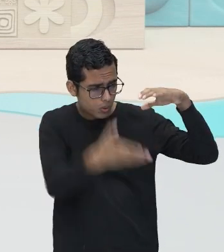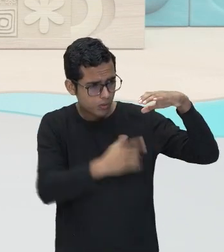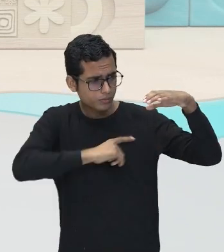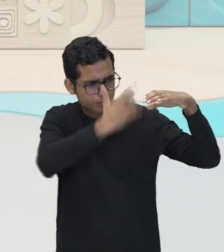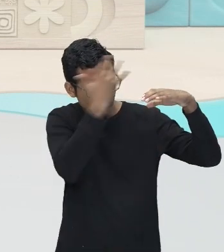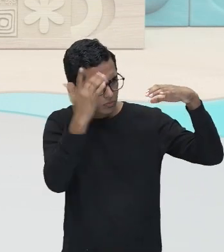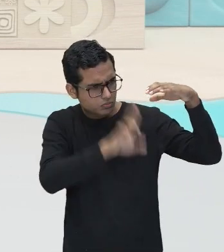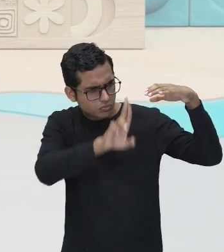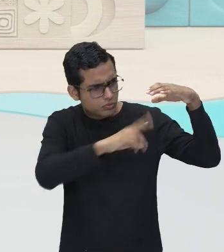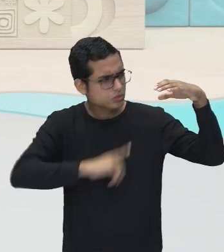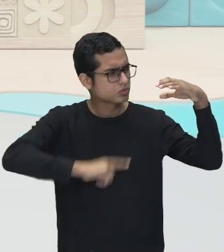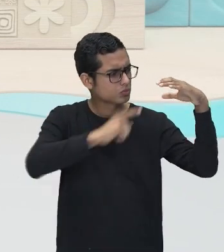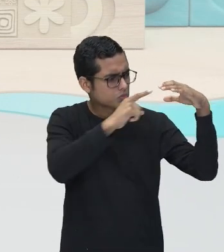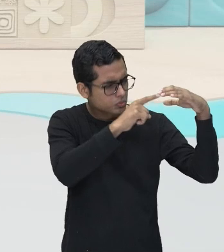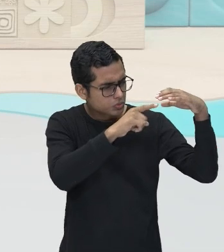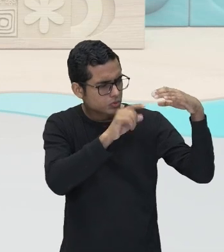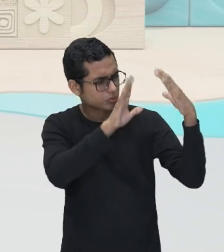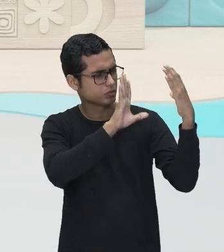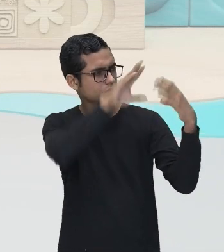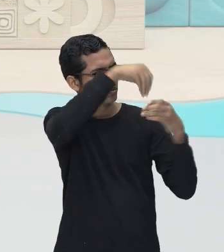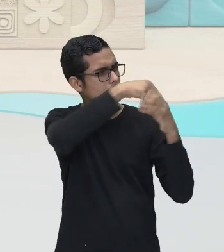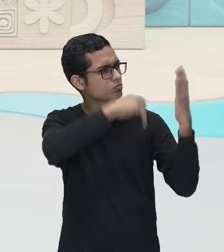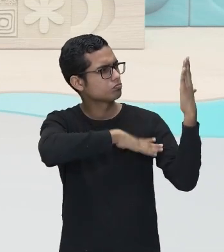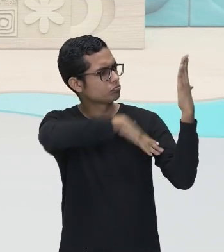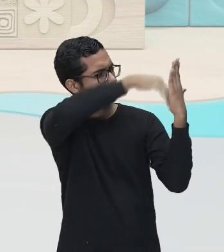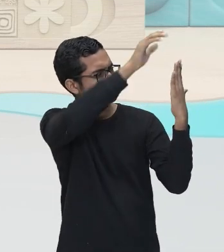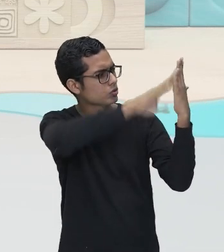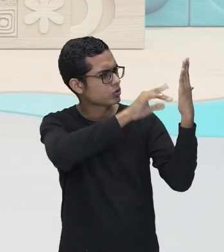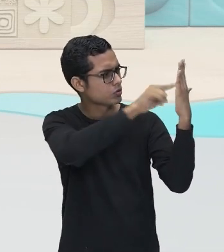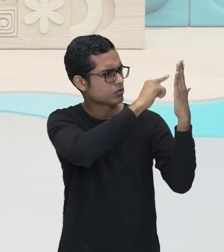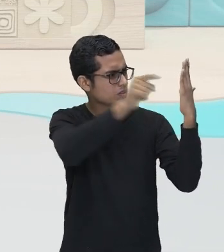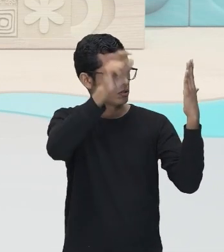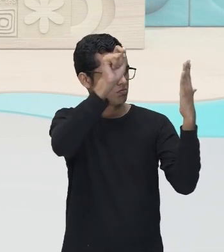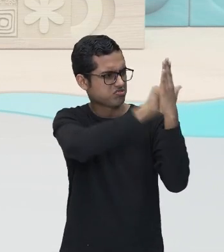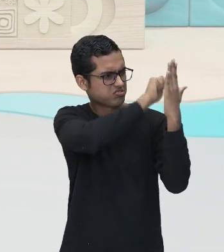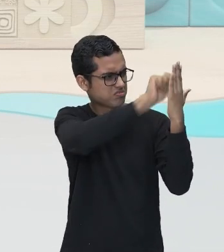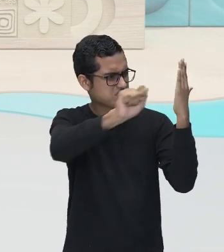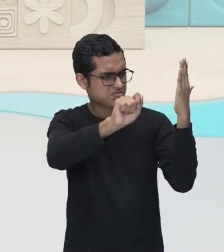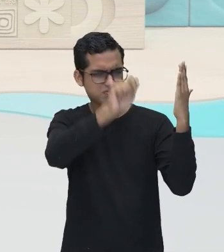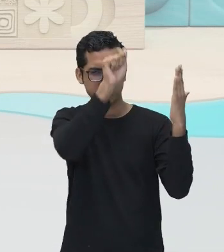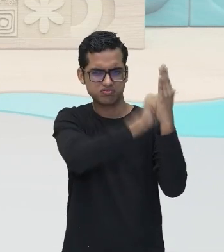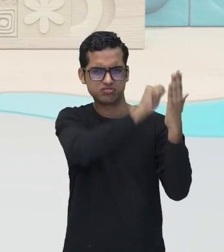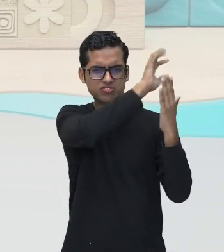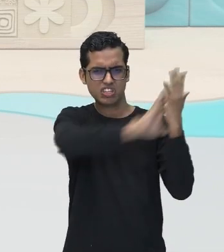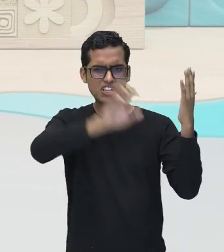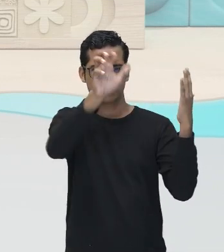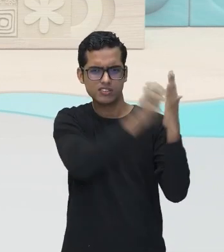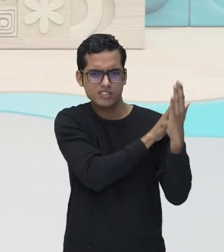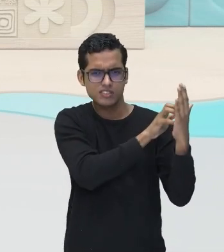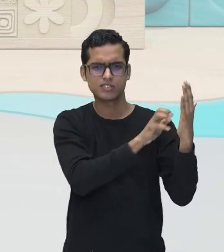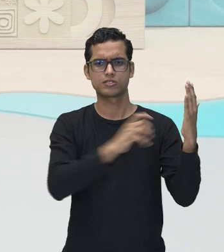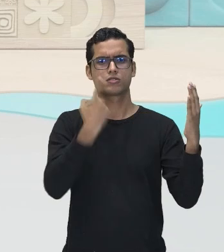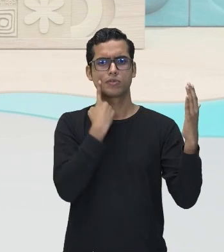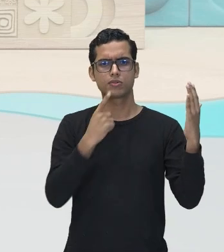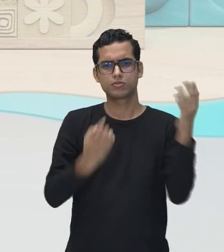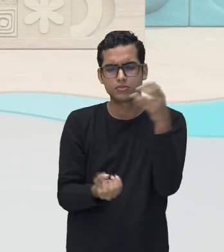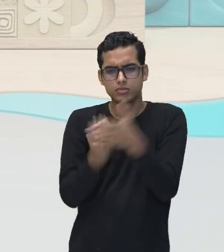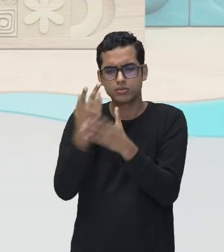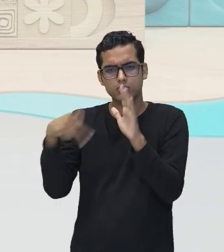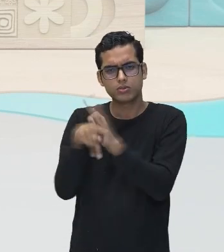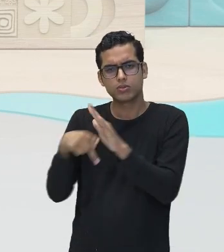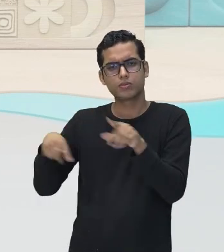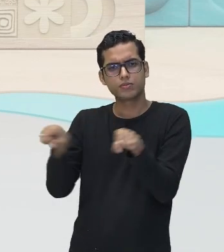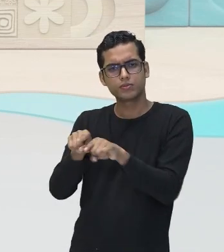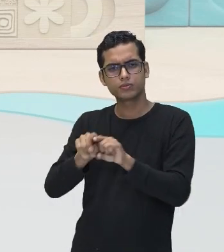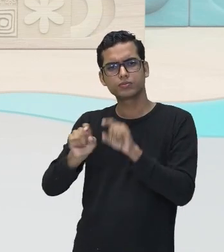as tintas, eles encontravam na própria natureza e produziam suas tintas através